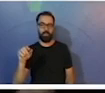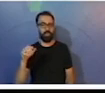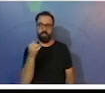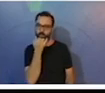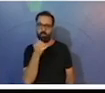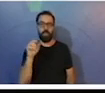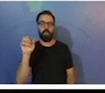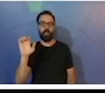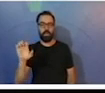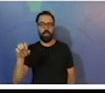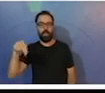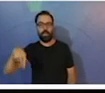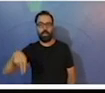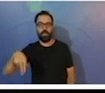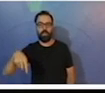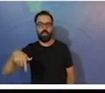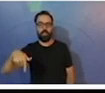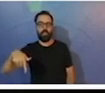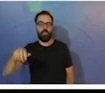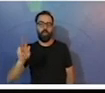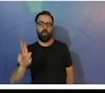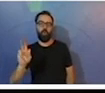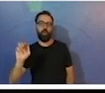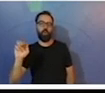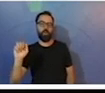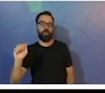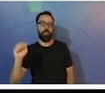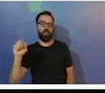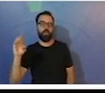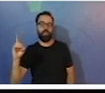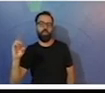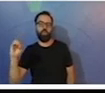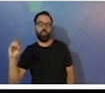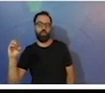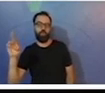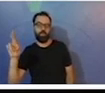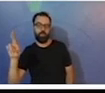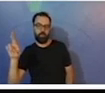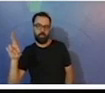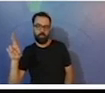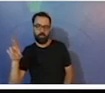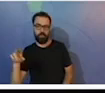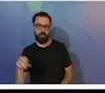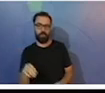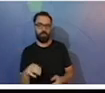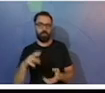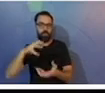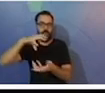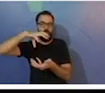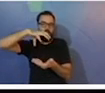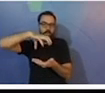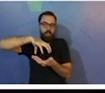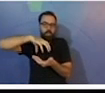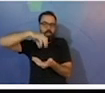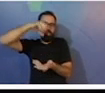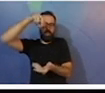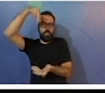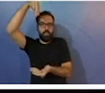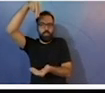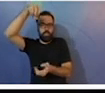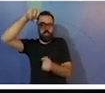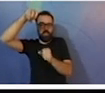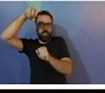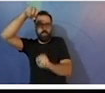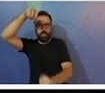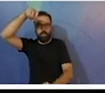hemisfério sul. Linha do Equador, uma linha imaginária, a principal linha dos paralelos, e ela está